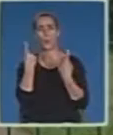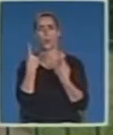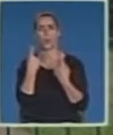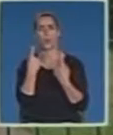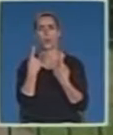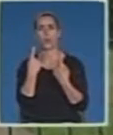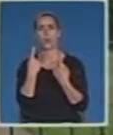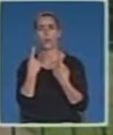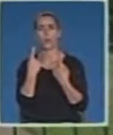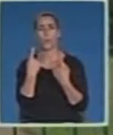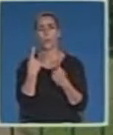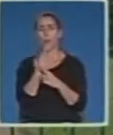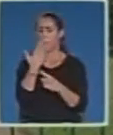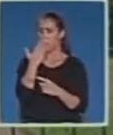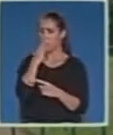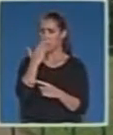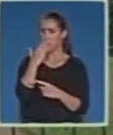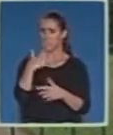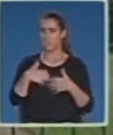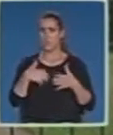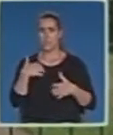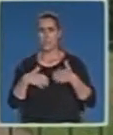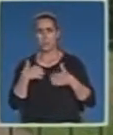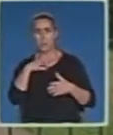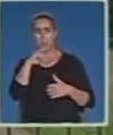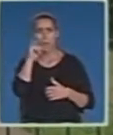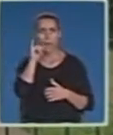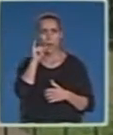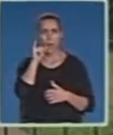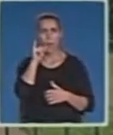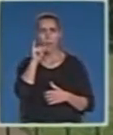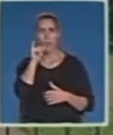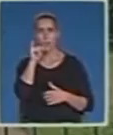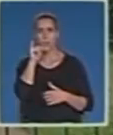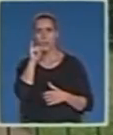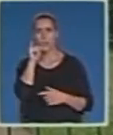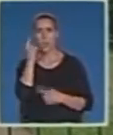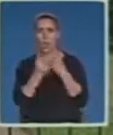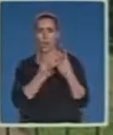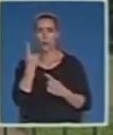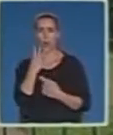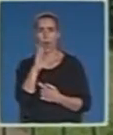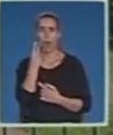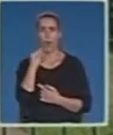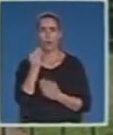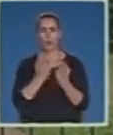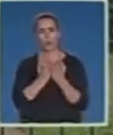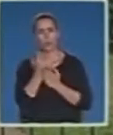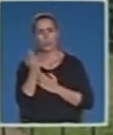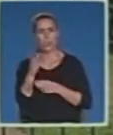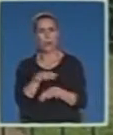porque parecia haver uma certa ansiedade por parte dos pais e alguns alunos continuavam com algum